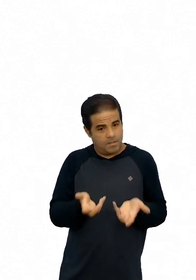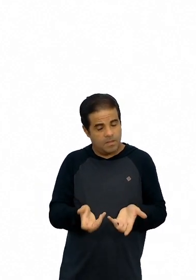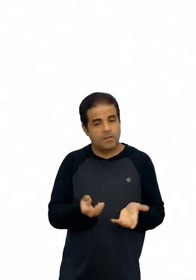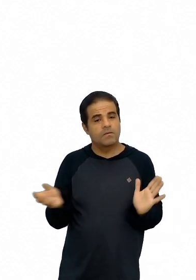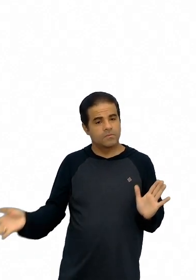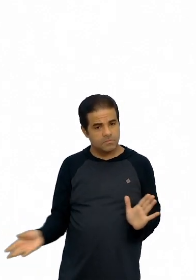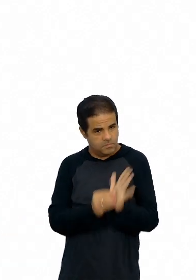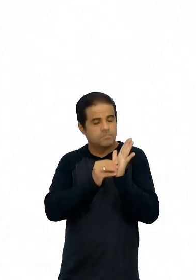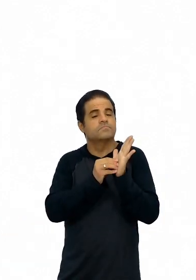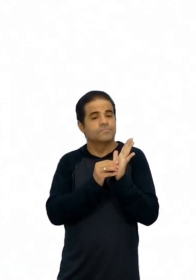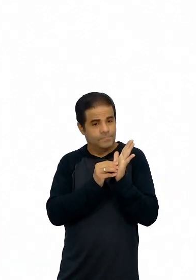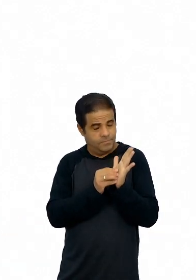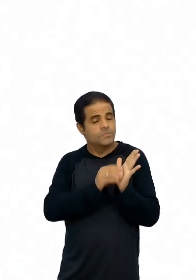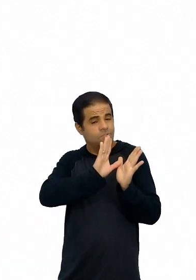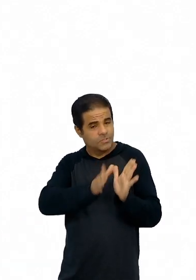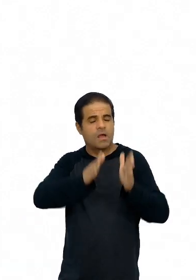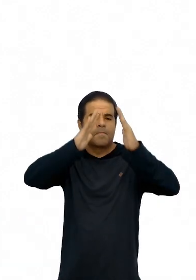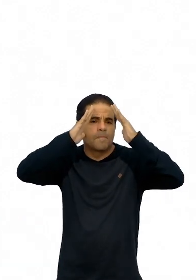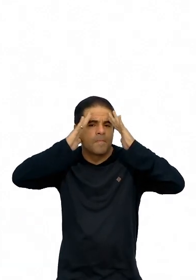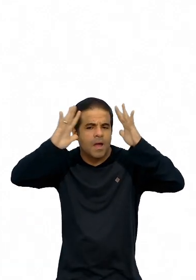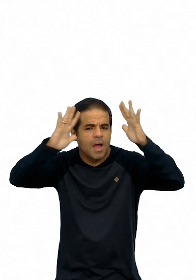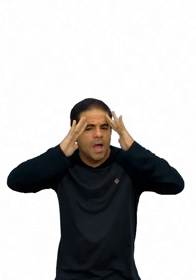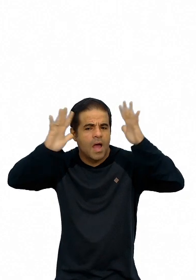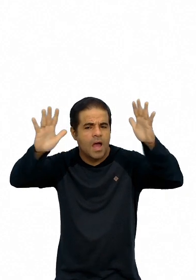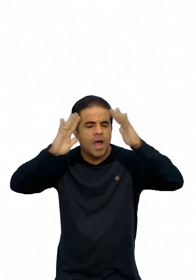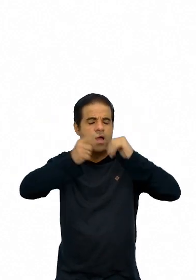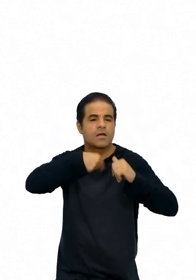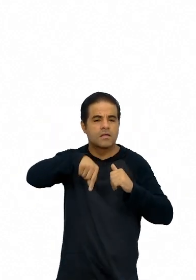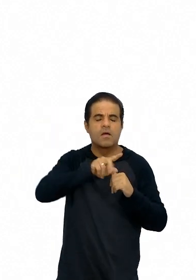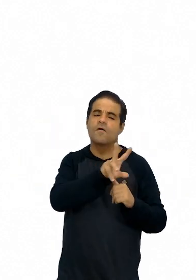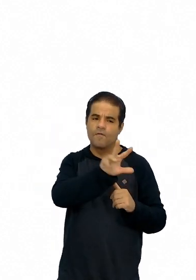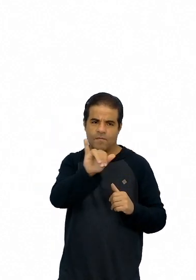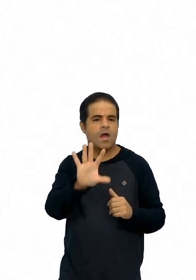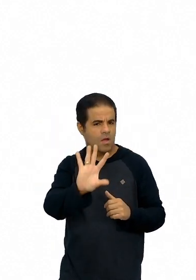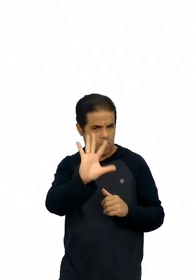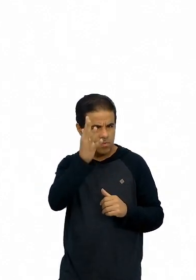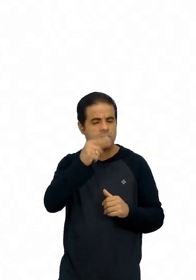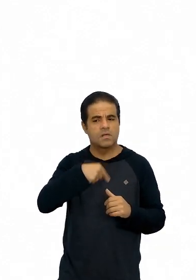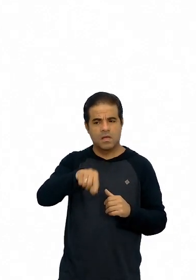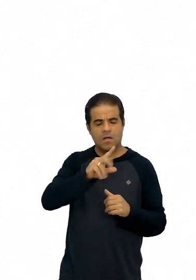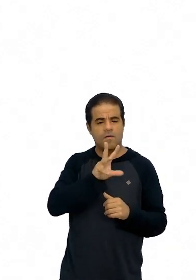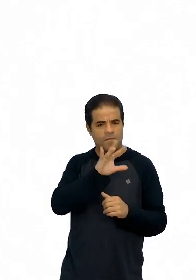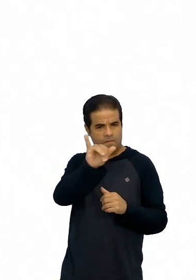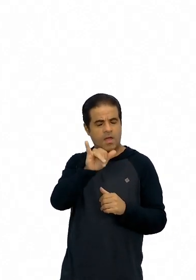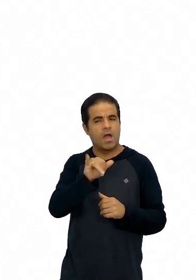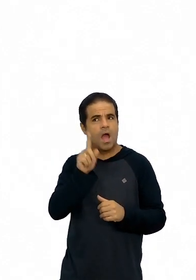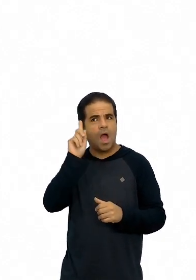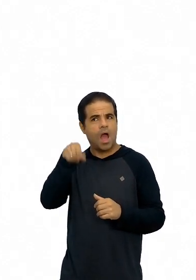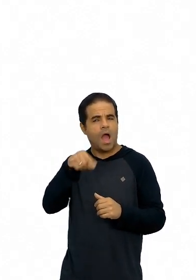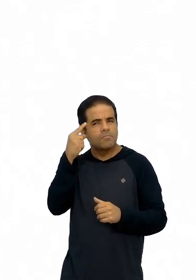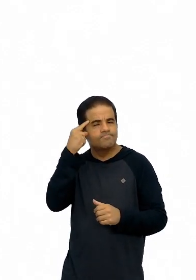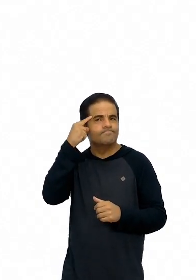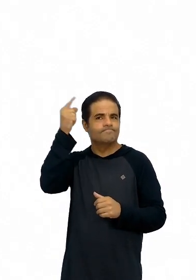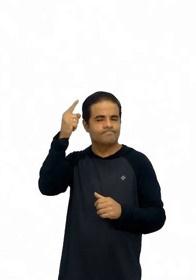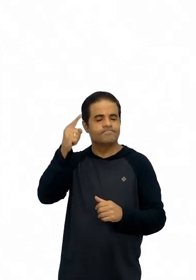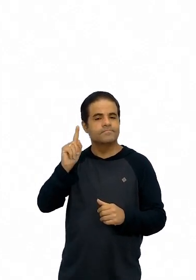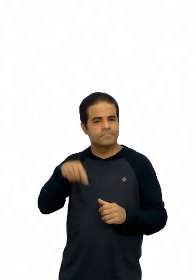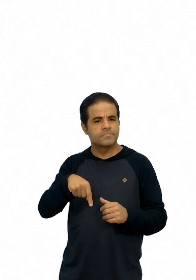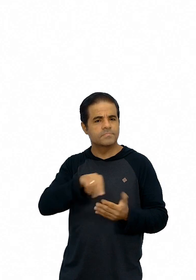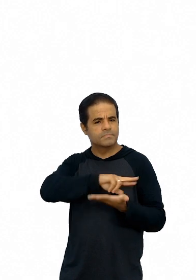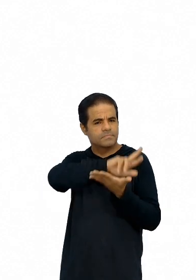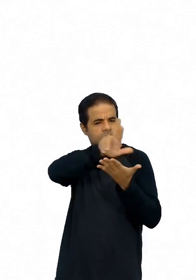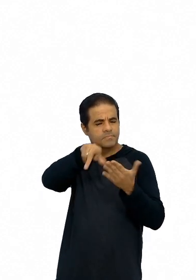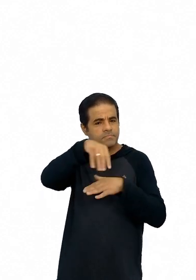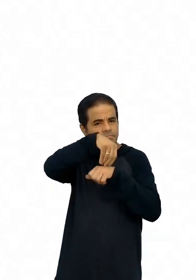também já imagina algumas situações, se aquilo for acontecendo, a gente vai também fazendo as